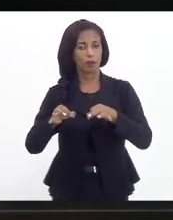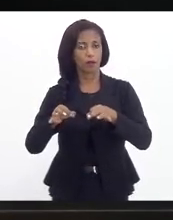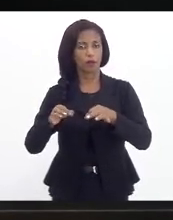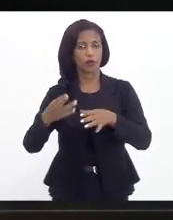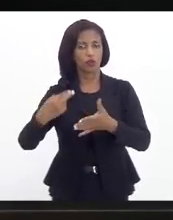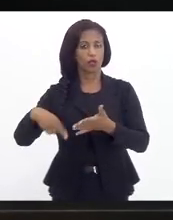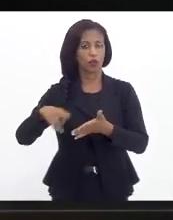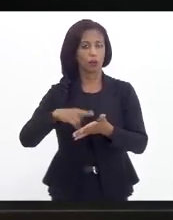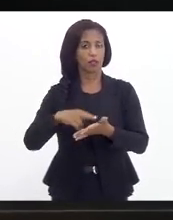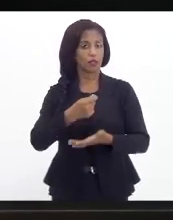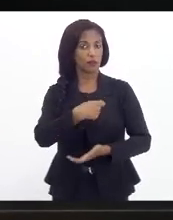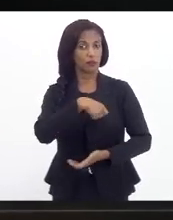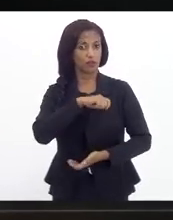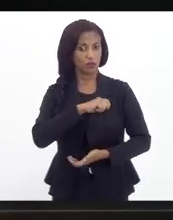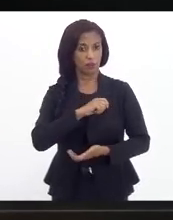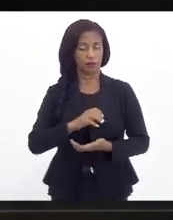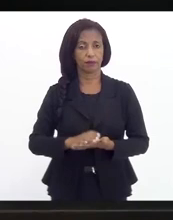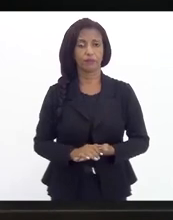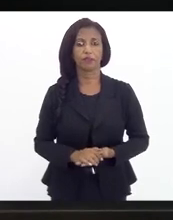homologado.